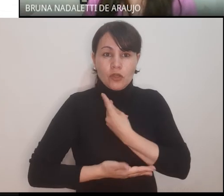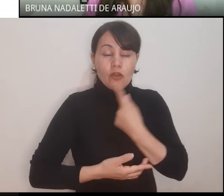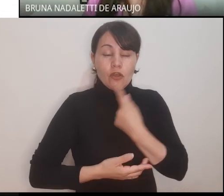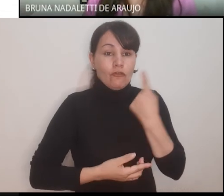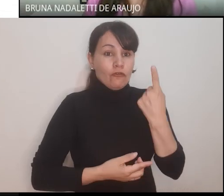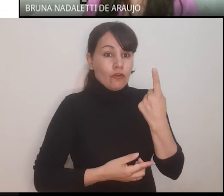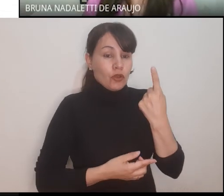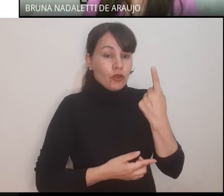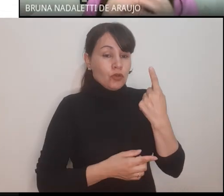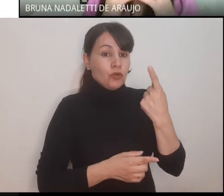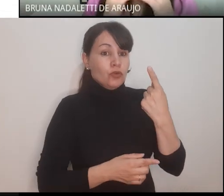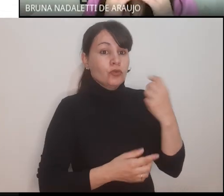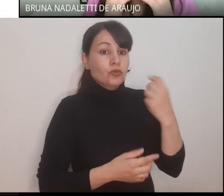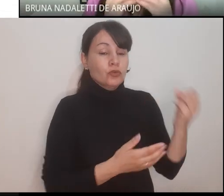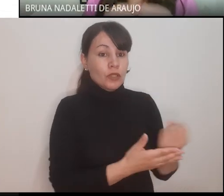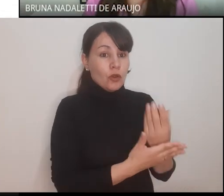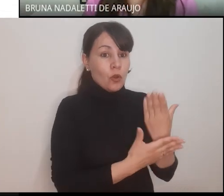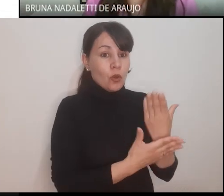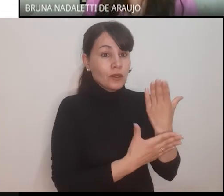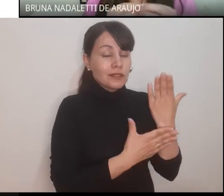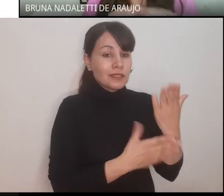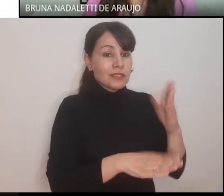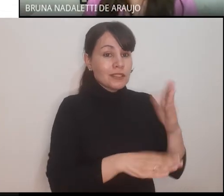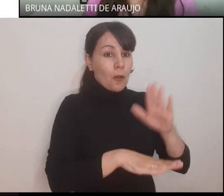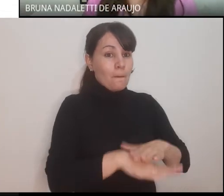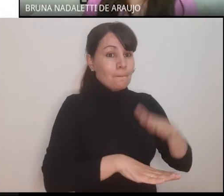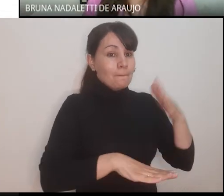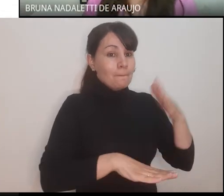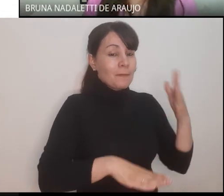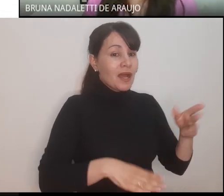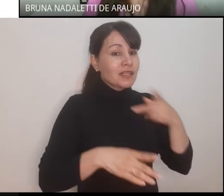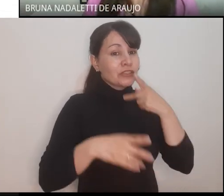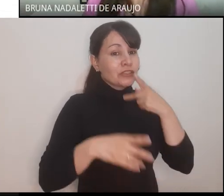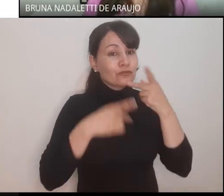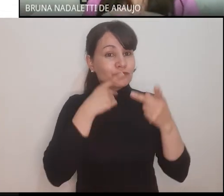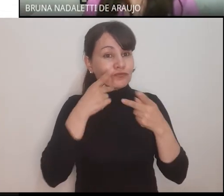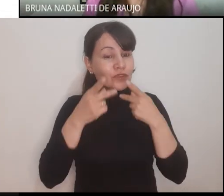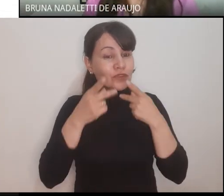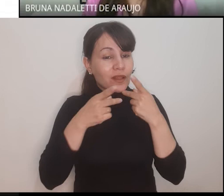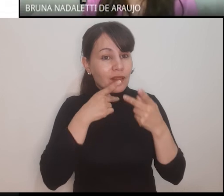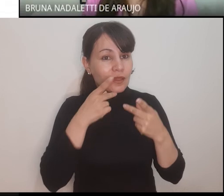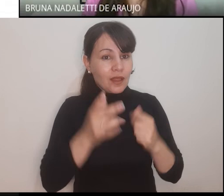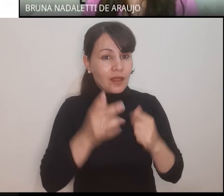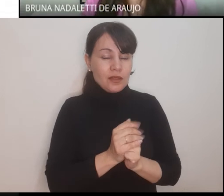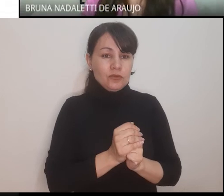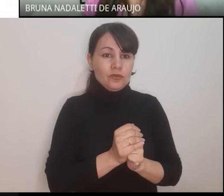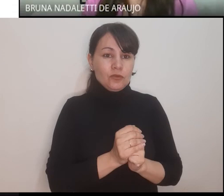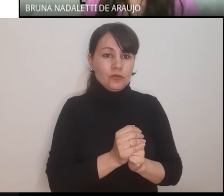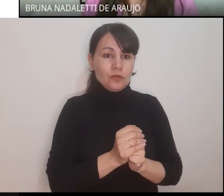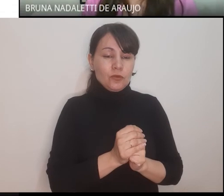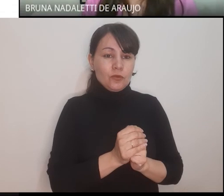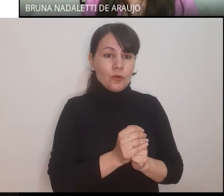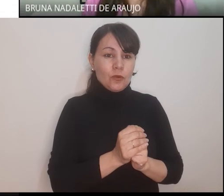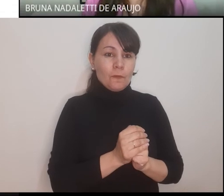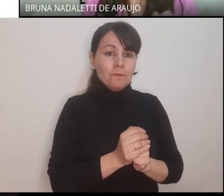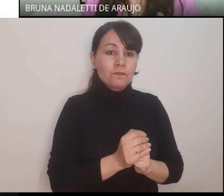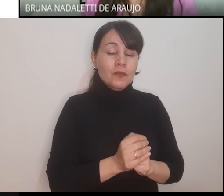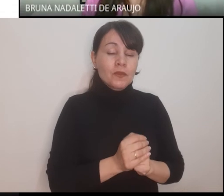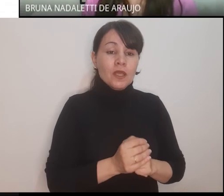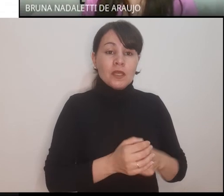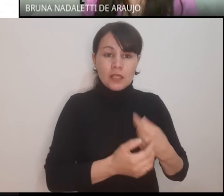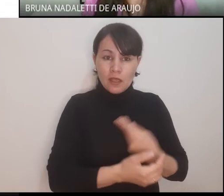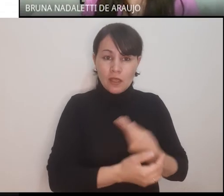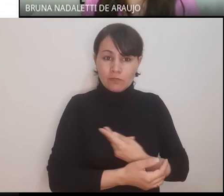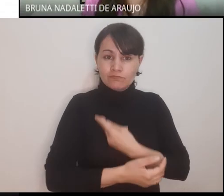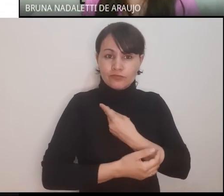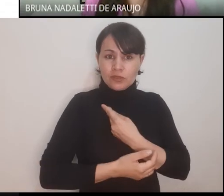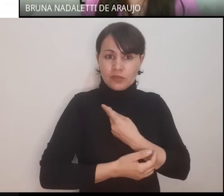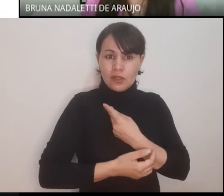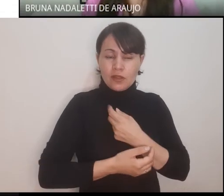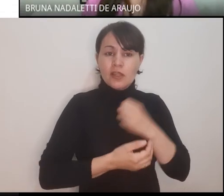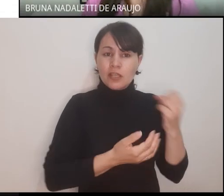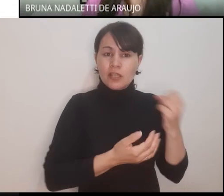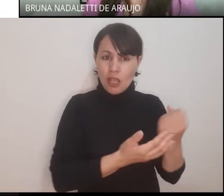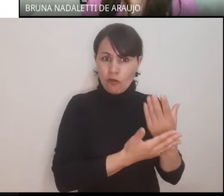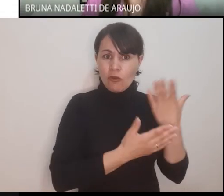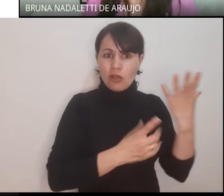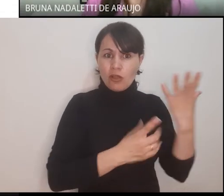eventos adversos mais citados. Evento que, sim, possui